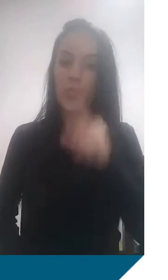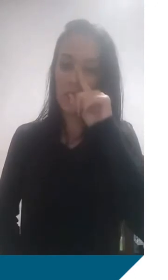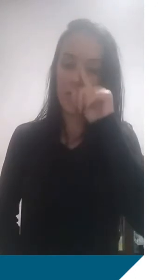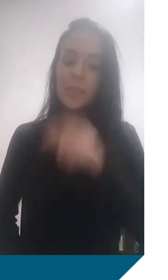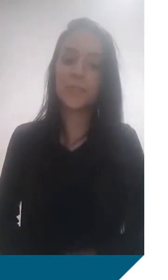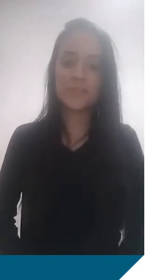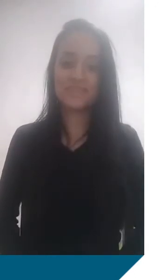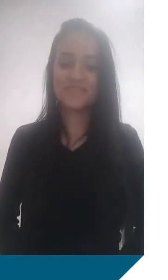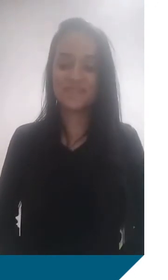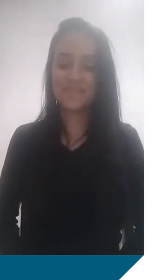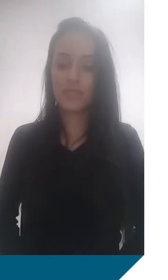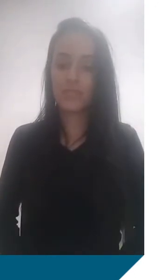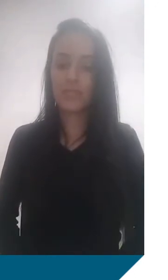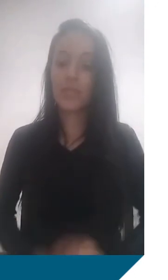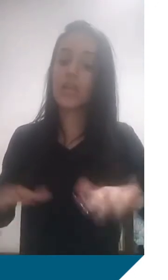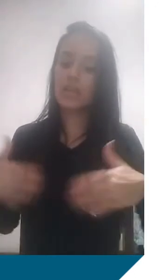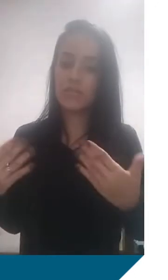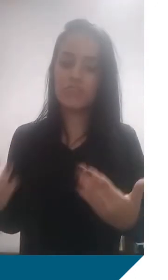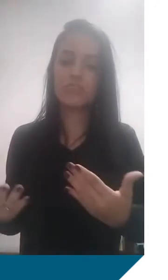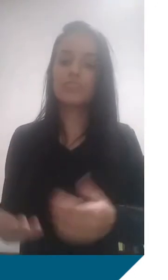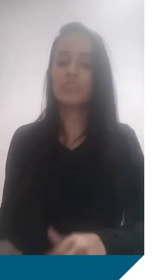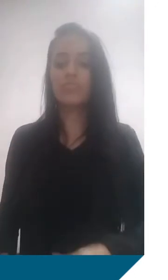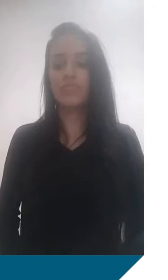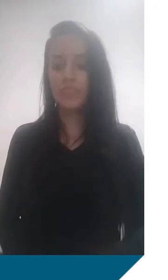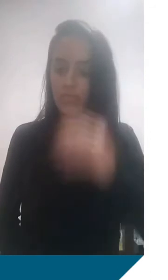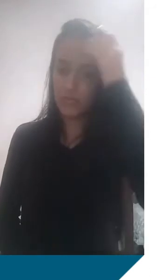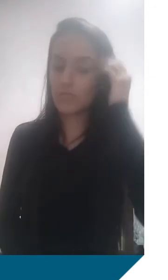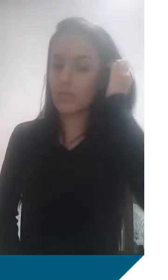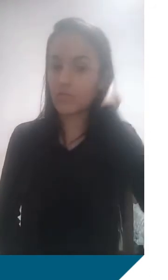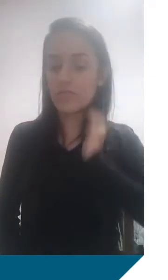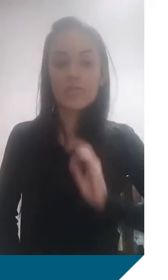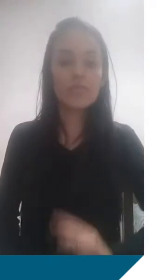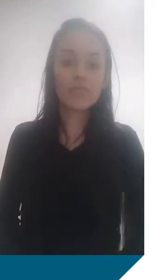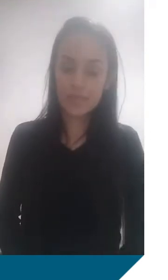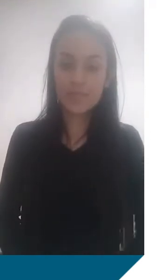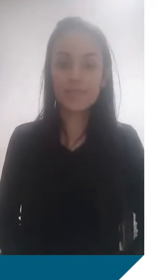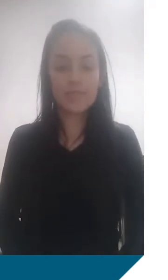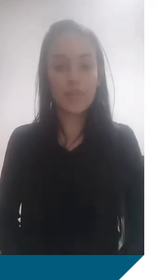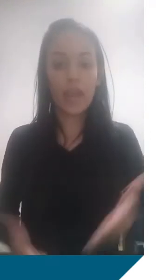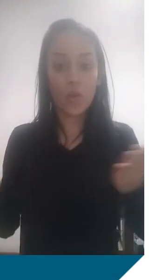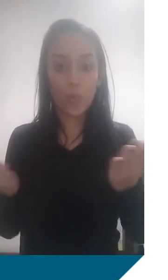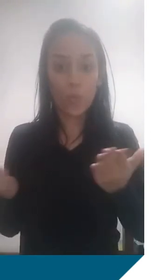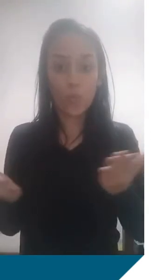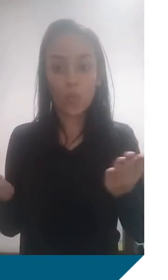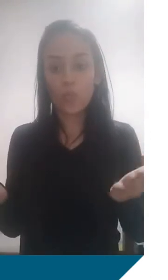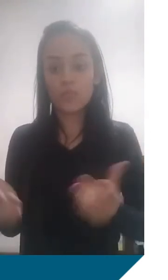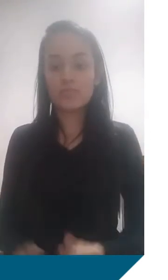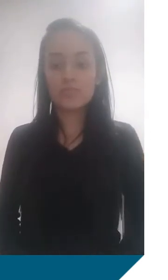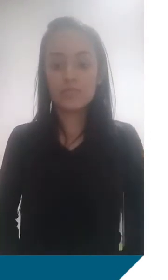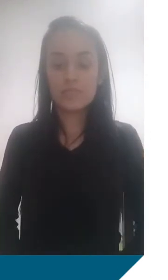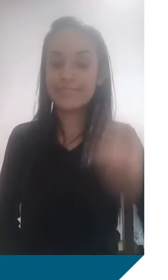Depois de vermos então um panorama do romantismo e as suas características principais,